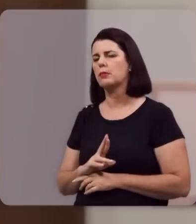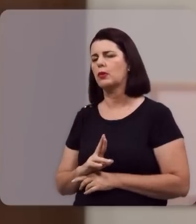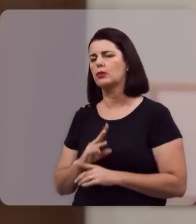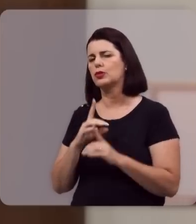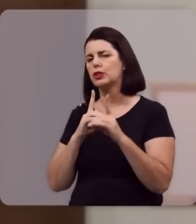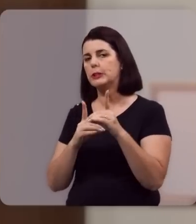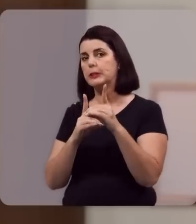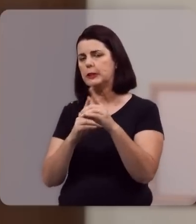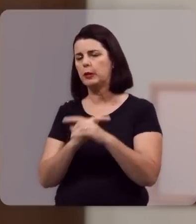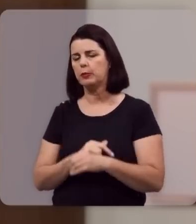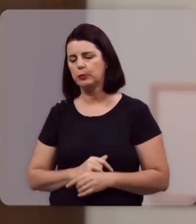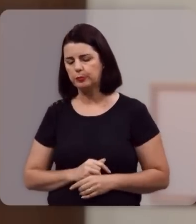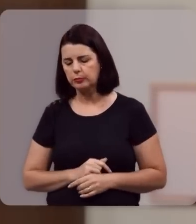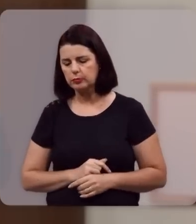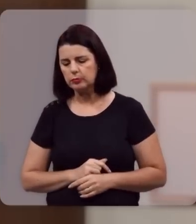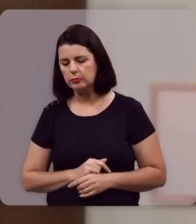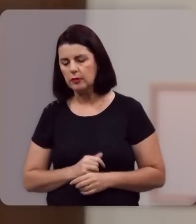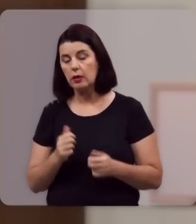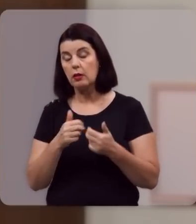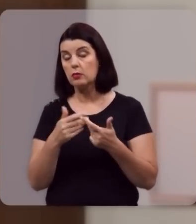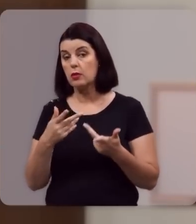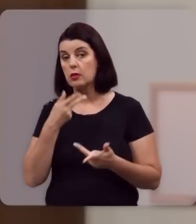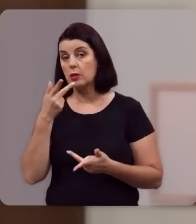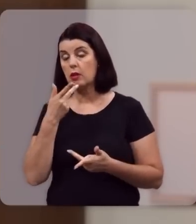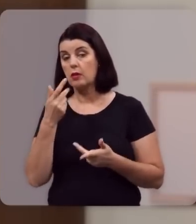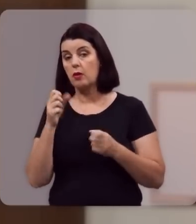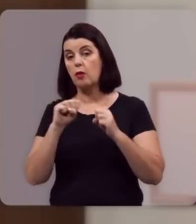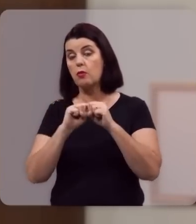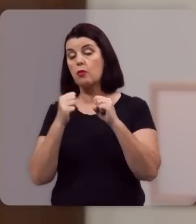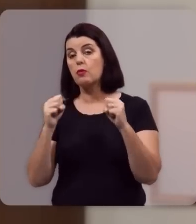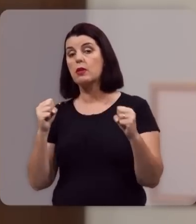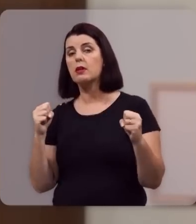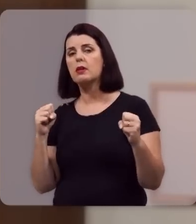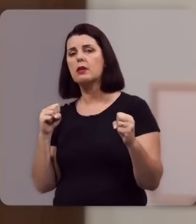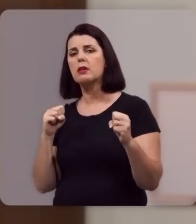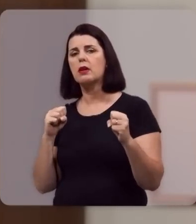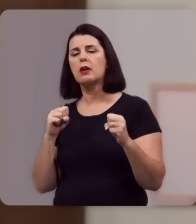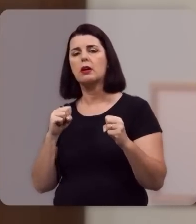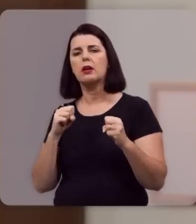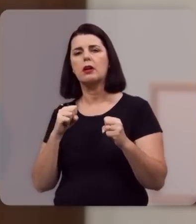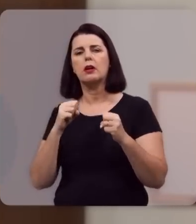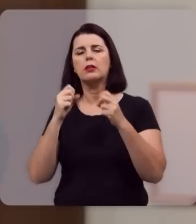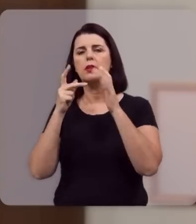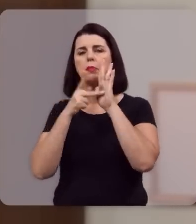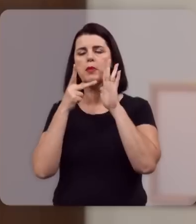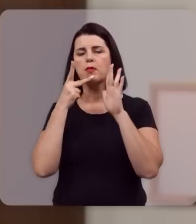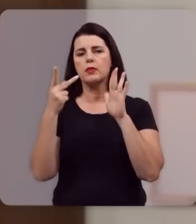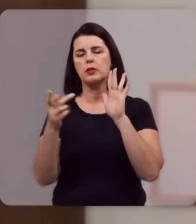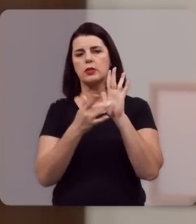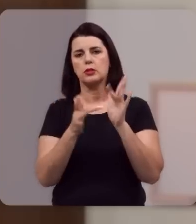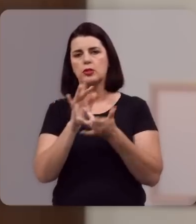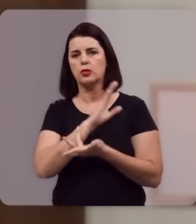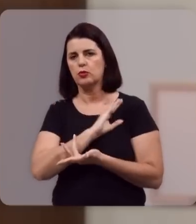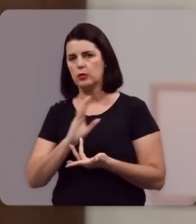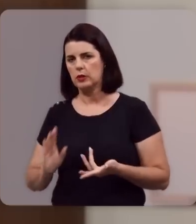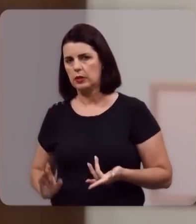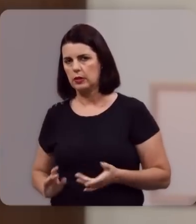aos discípulos naquilo que nós chamamos de o grande sermão profético de Jesus